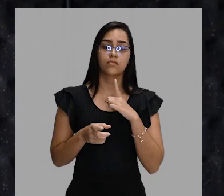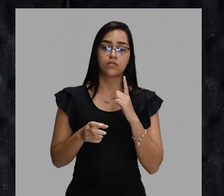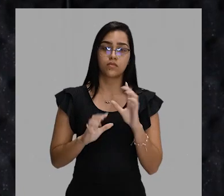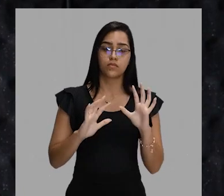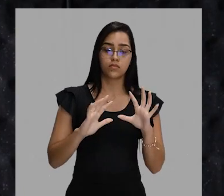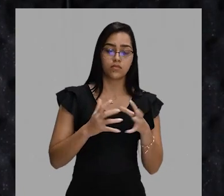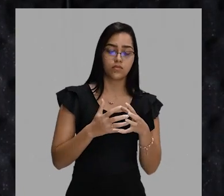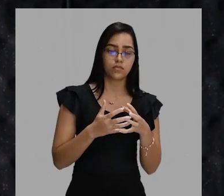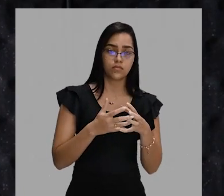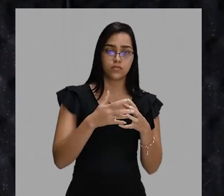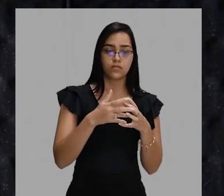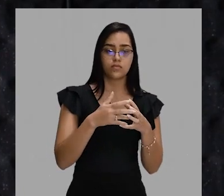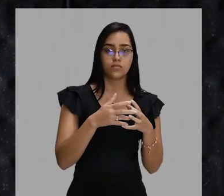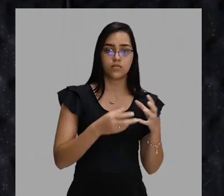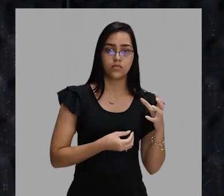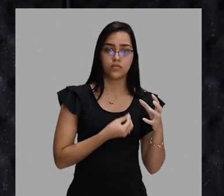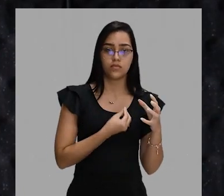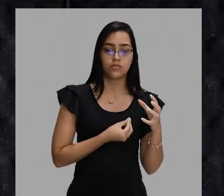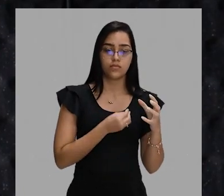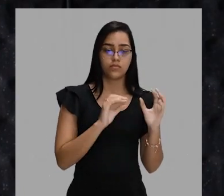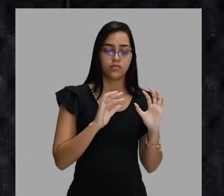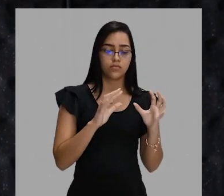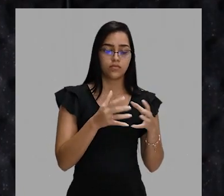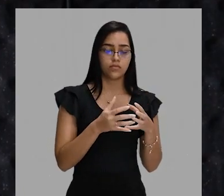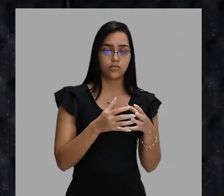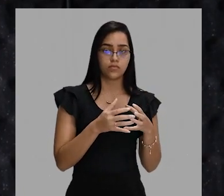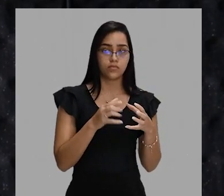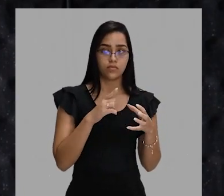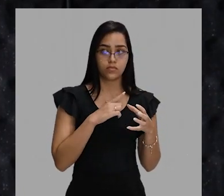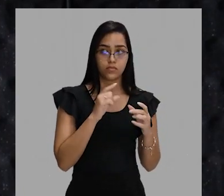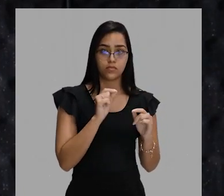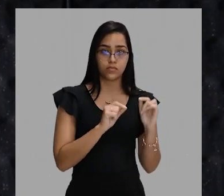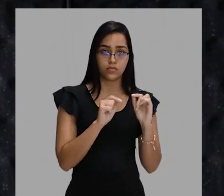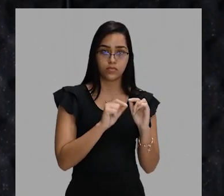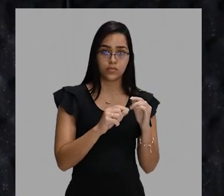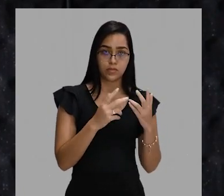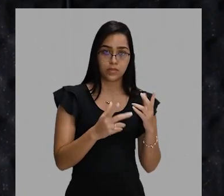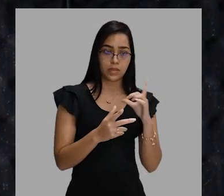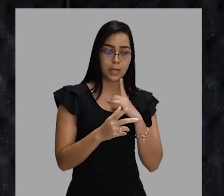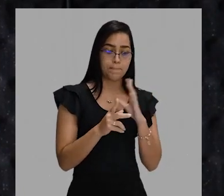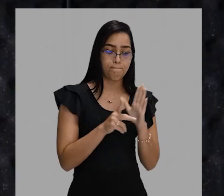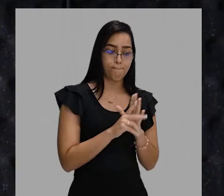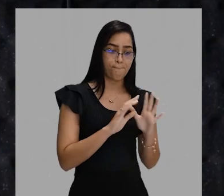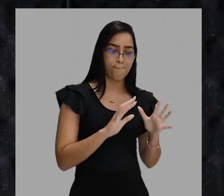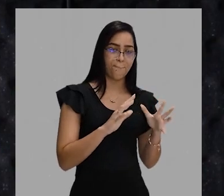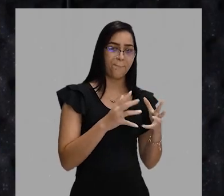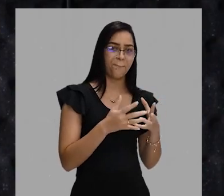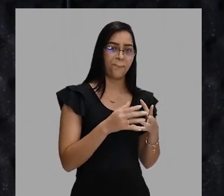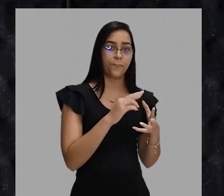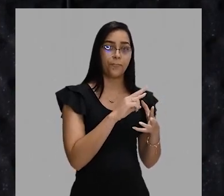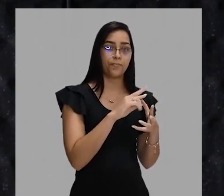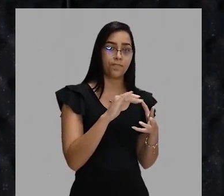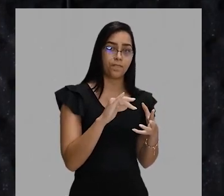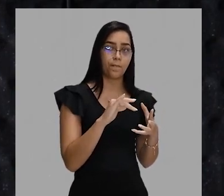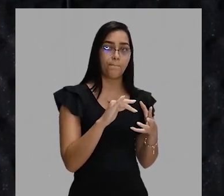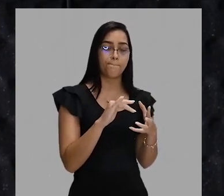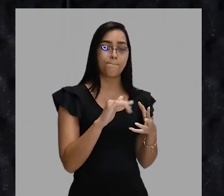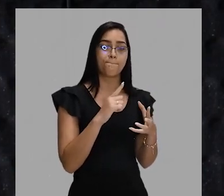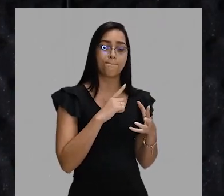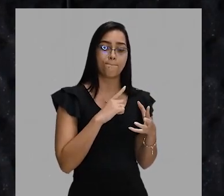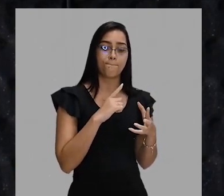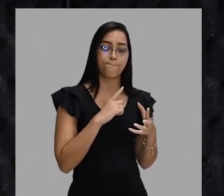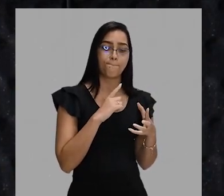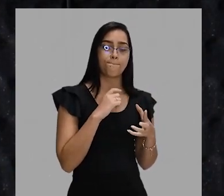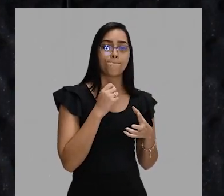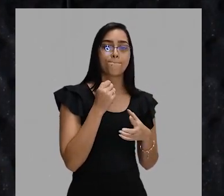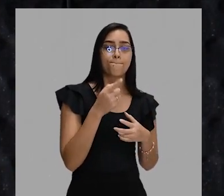grupo de indivíduos de uma espécie. Ao passo que esses indivíduos, que é dessa espécie, ele vai sofrendo